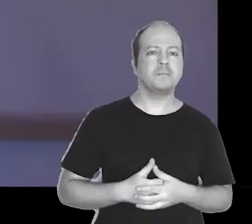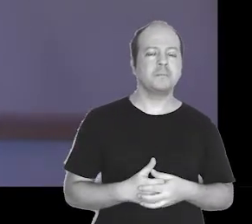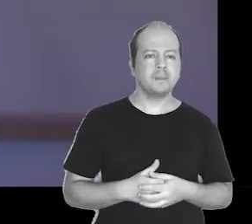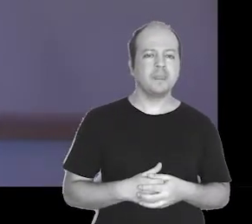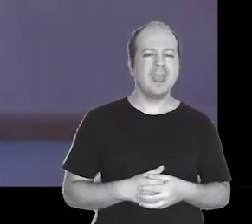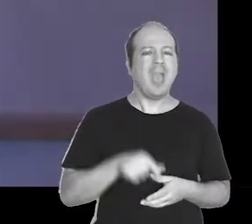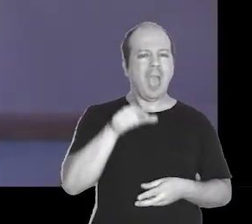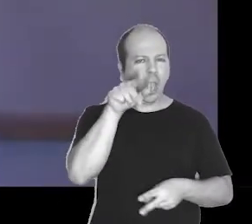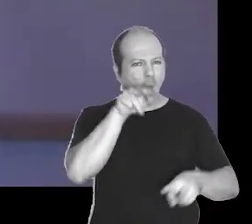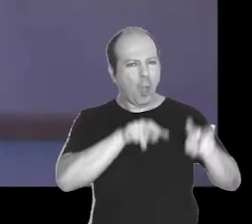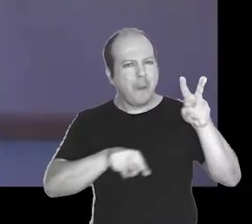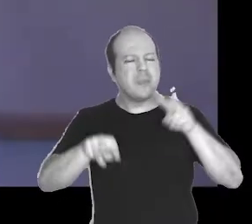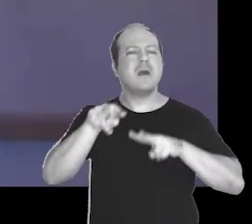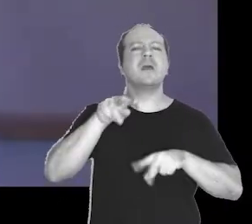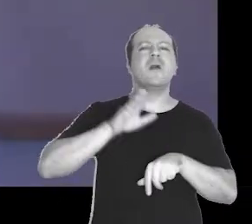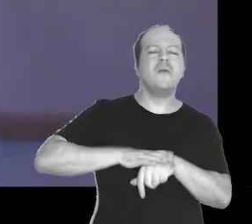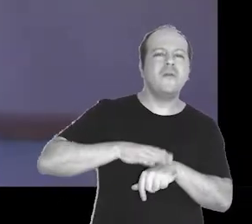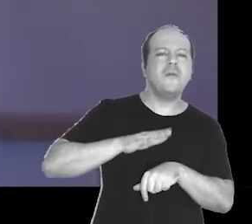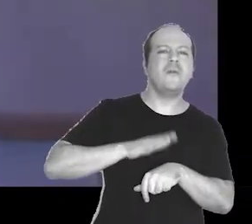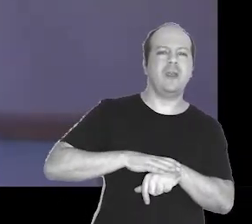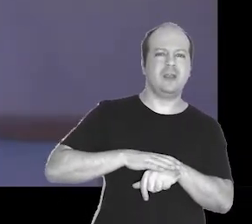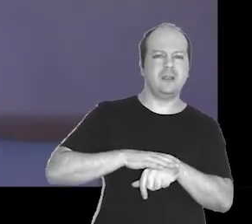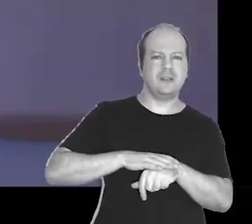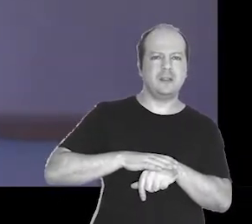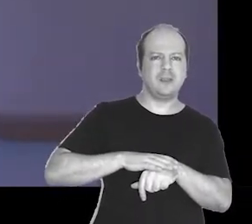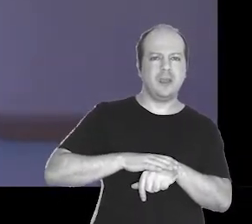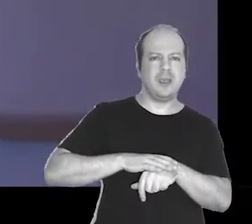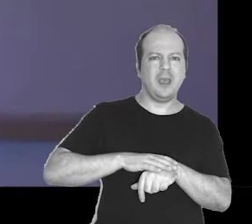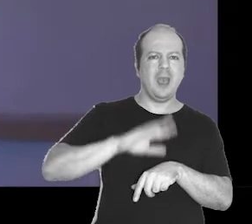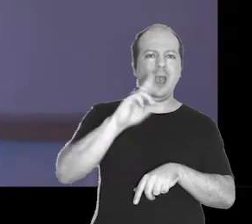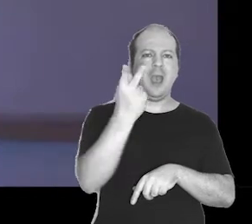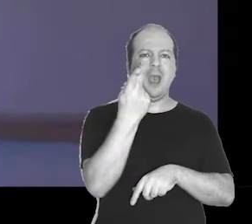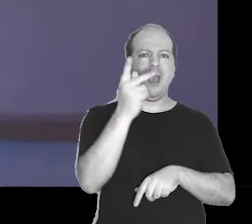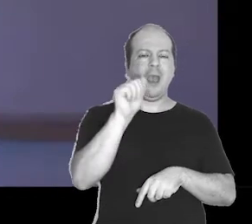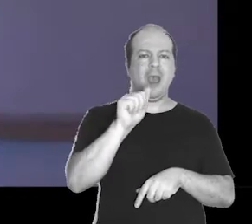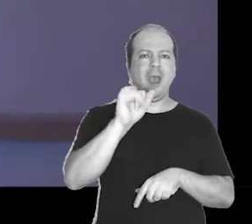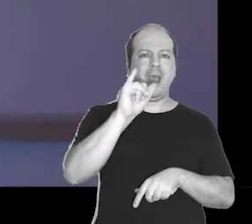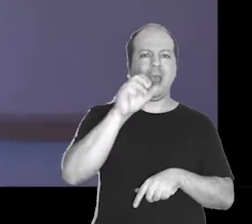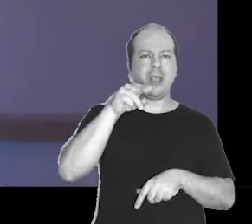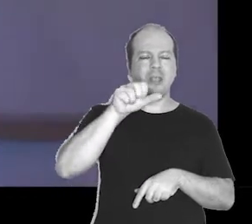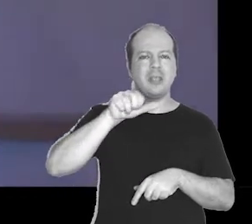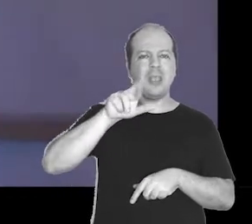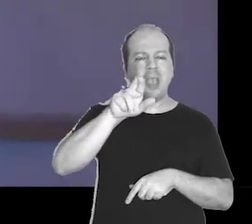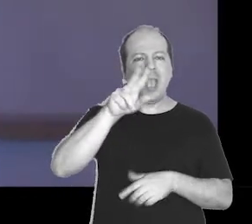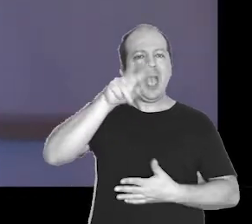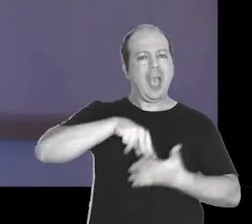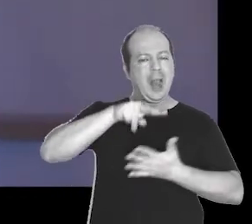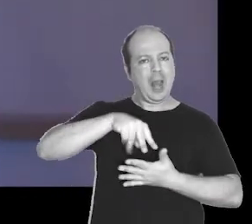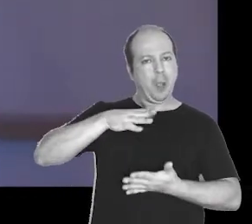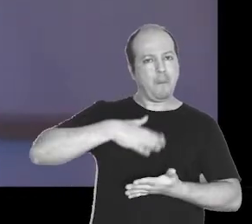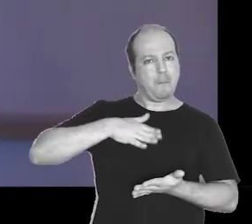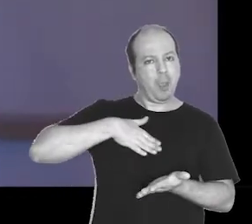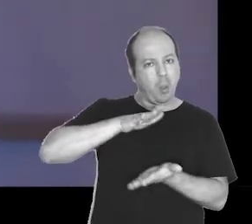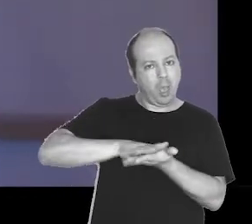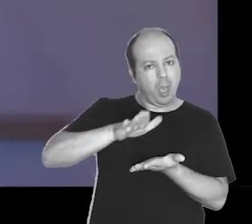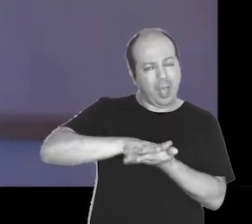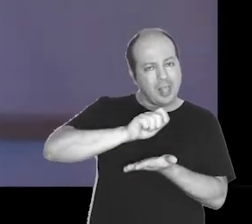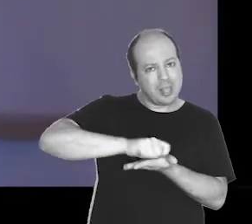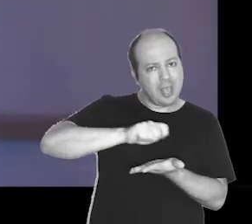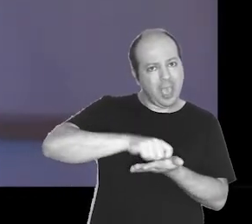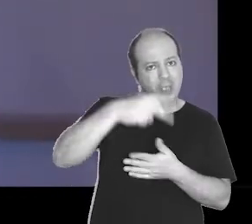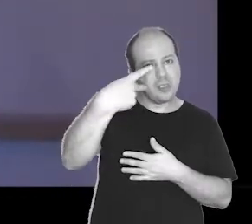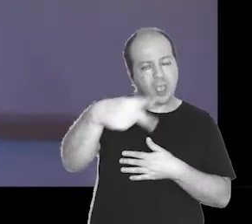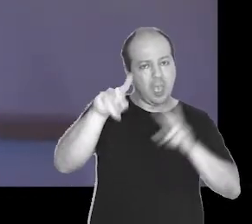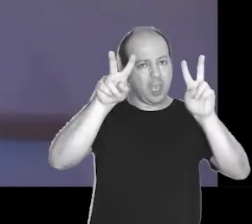Essas são observações feitas por Heitler em 1917, depois de ler o meu texto sobre você, Leonardo.